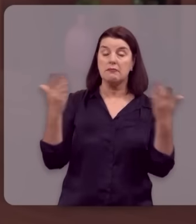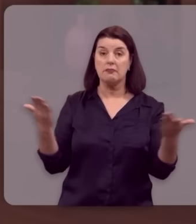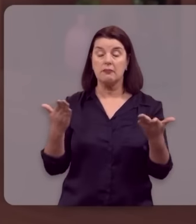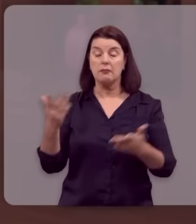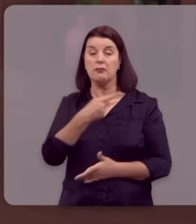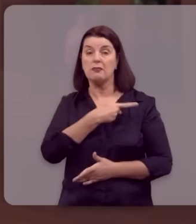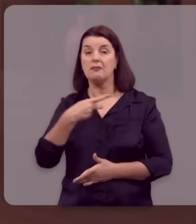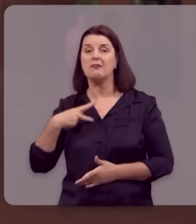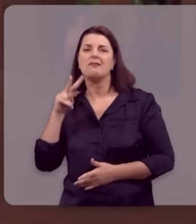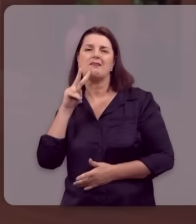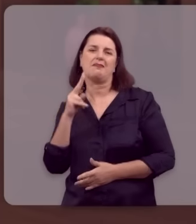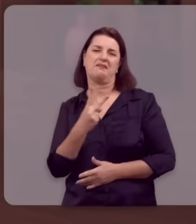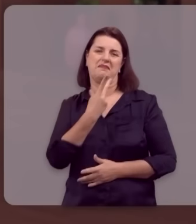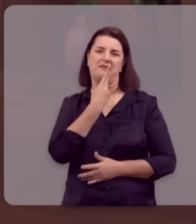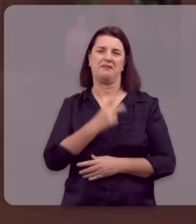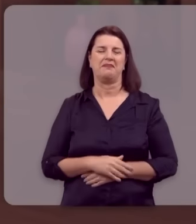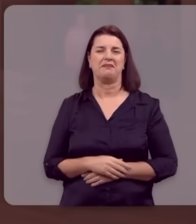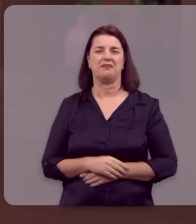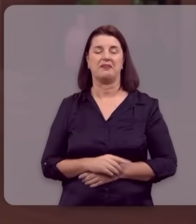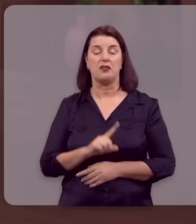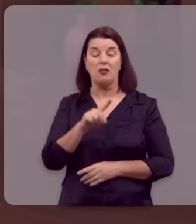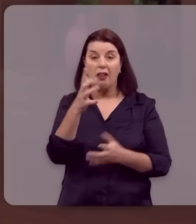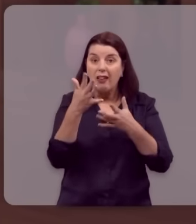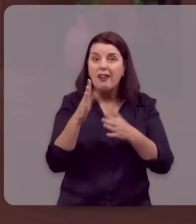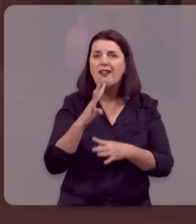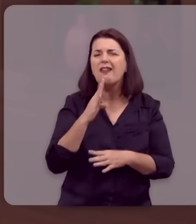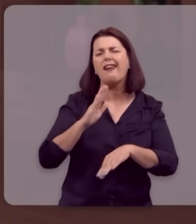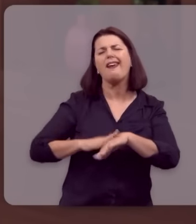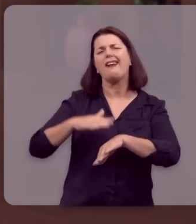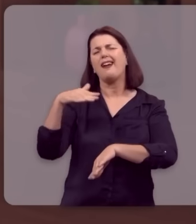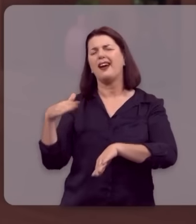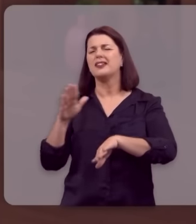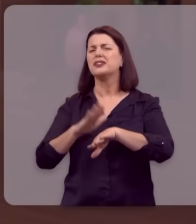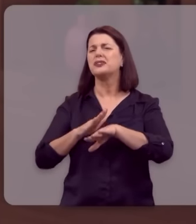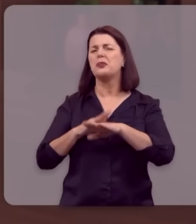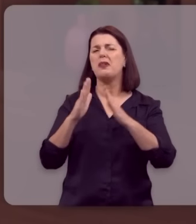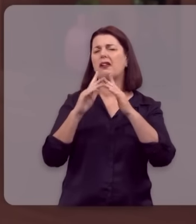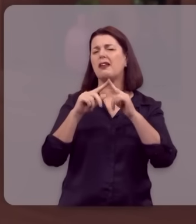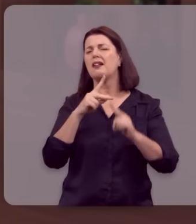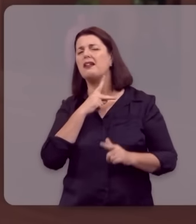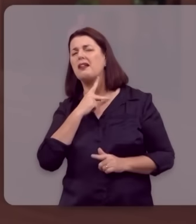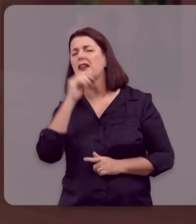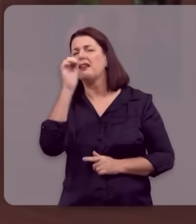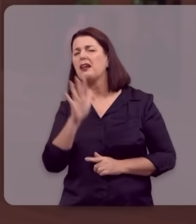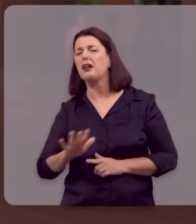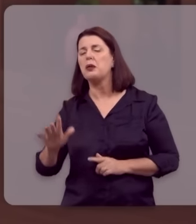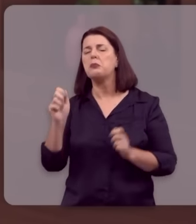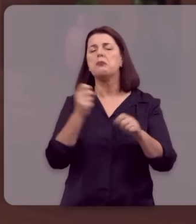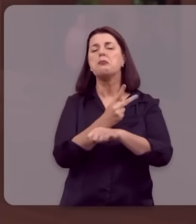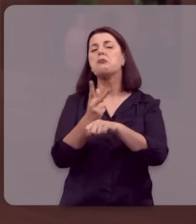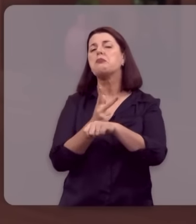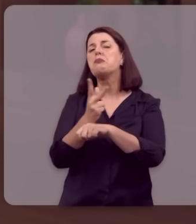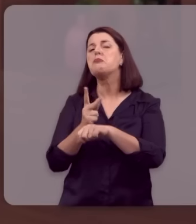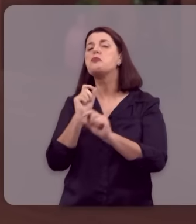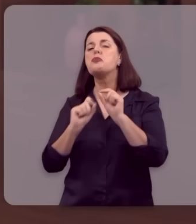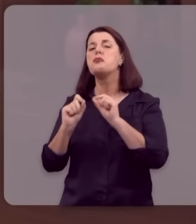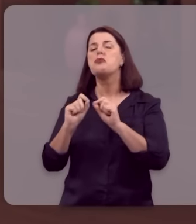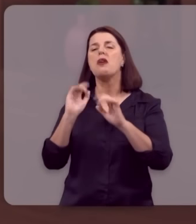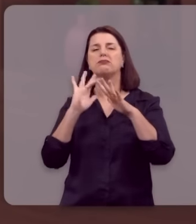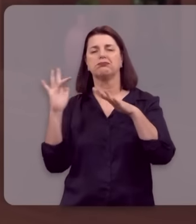vai ouvir com o reverendo Hernandes Dias Lopes. Se você quer conhecer um pouquinho mais sobre a Igreja Presbiteriana do Brasil, sempre nos